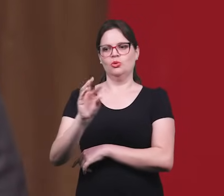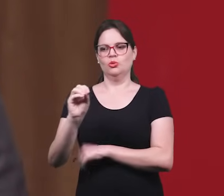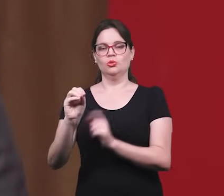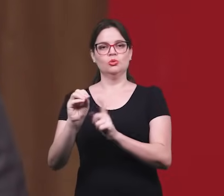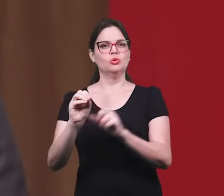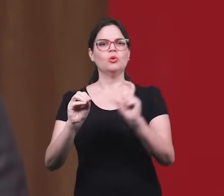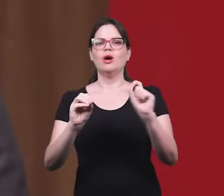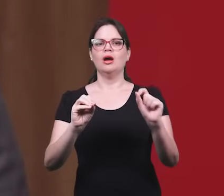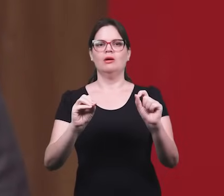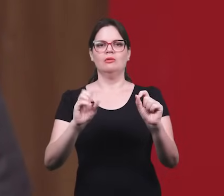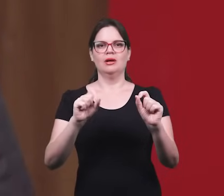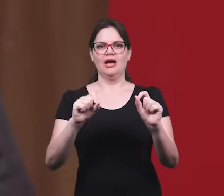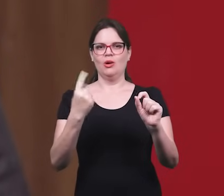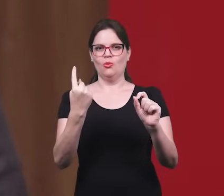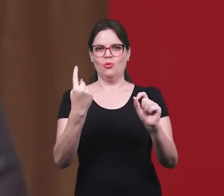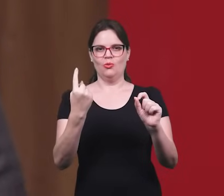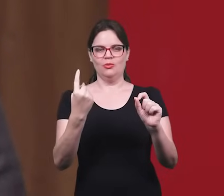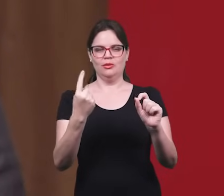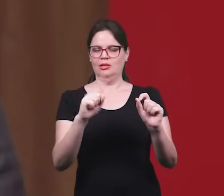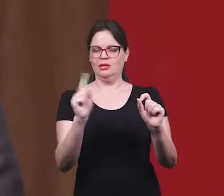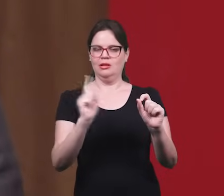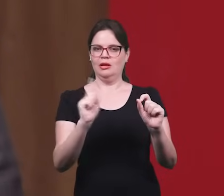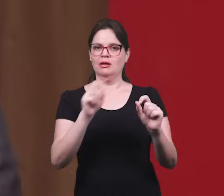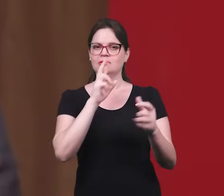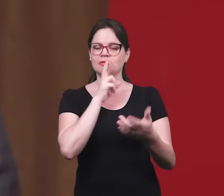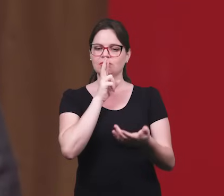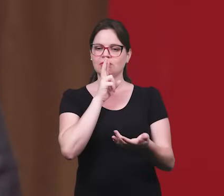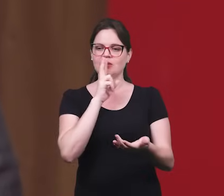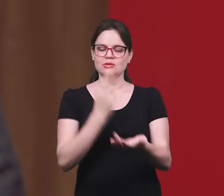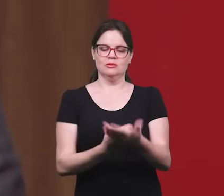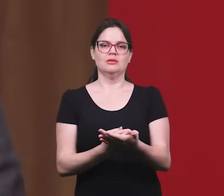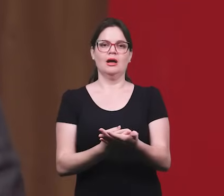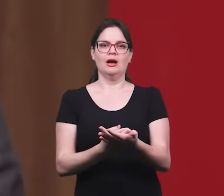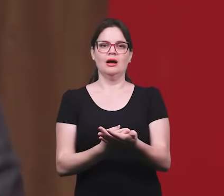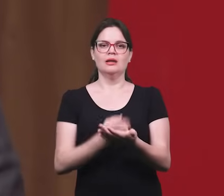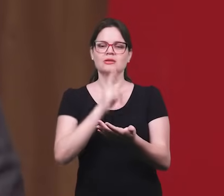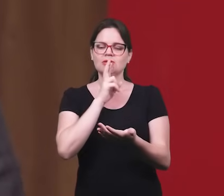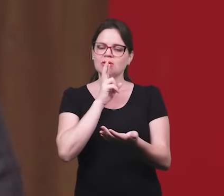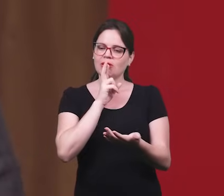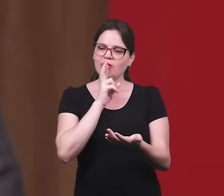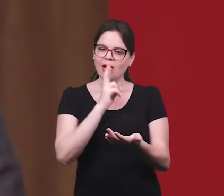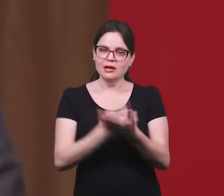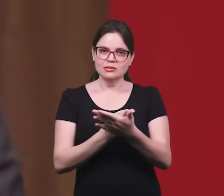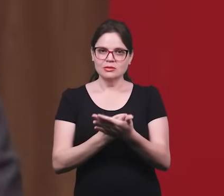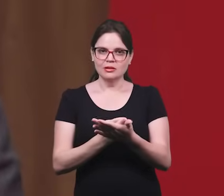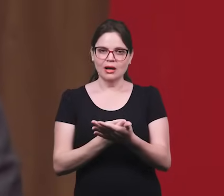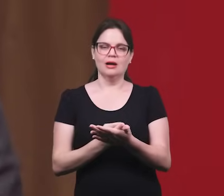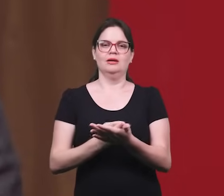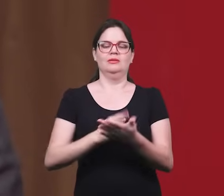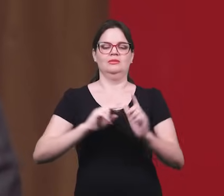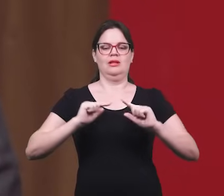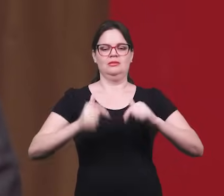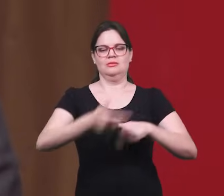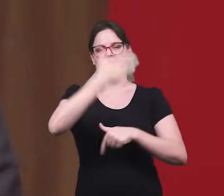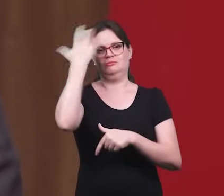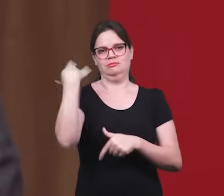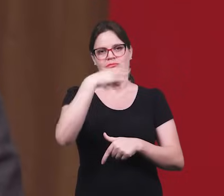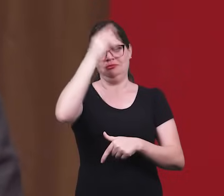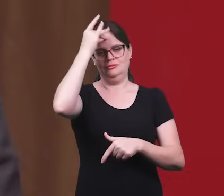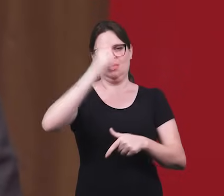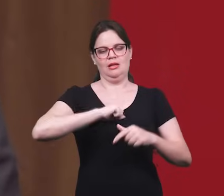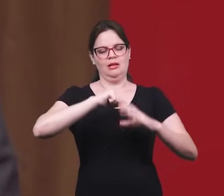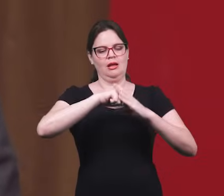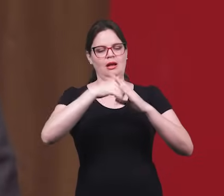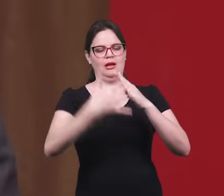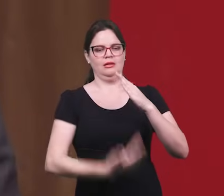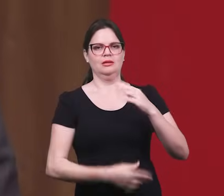nosso tema é a boa semente gerou um fruto que é o espírito santo Então as características estão aqui não